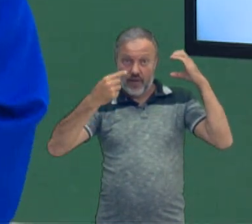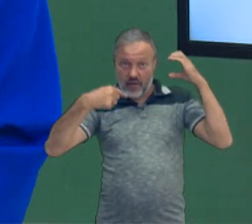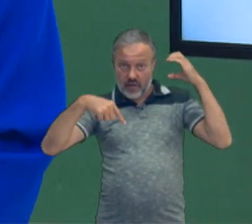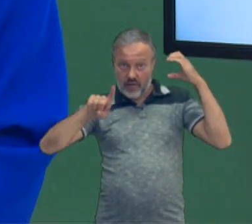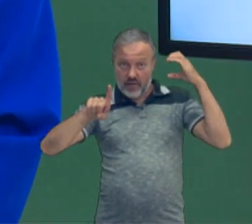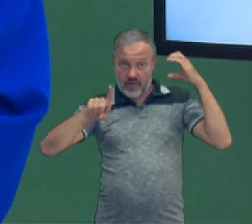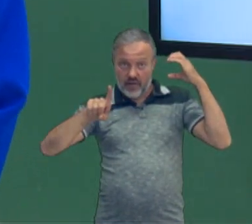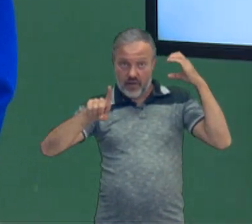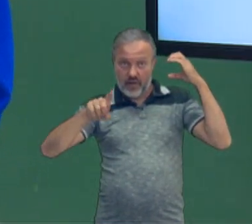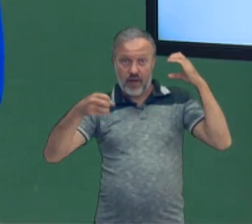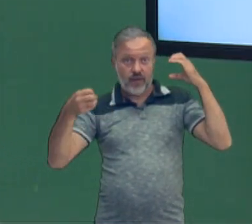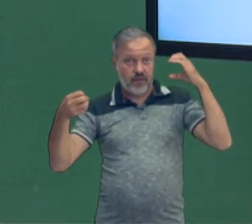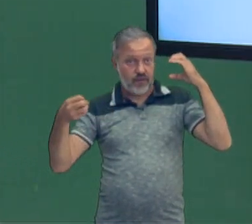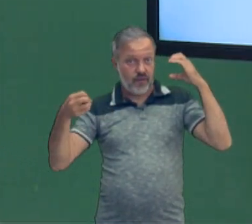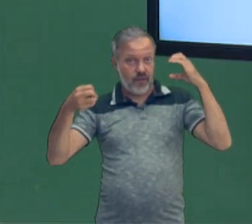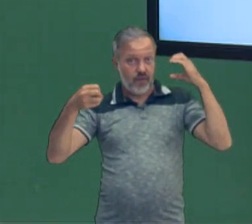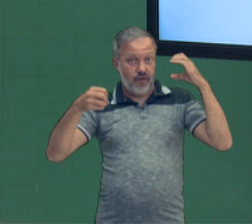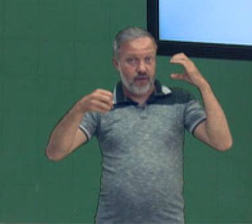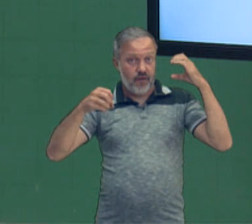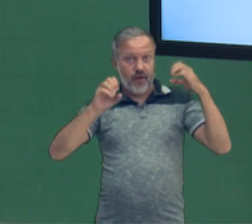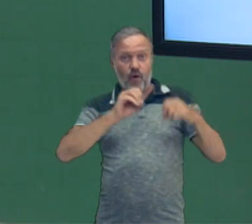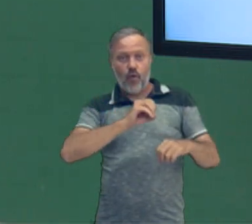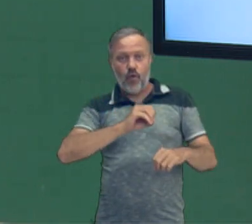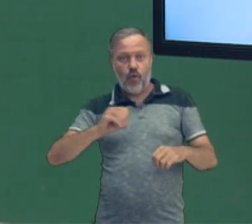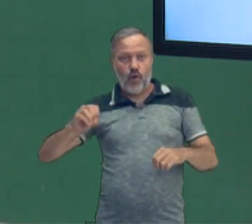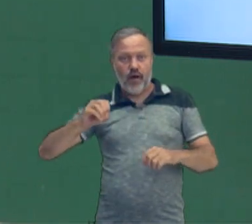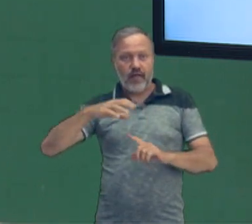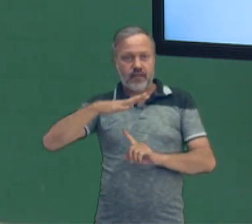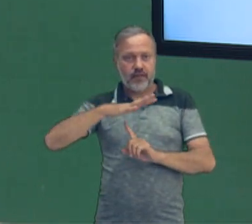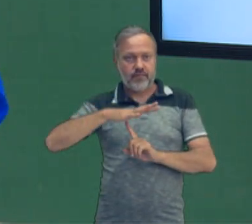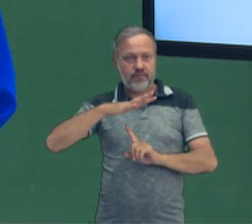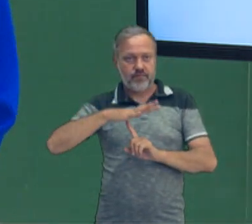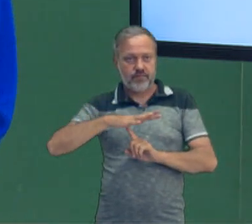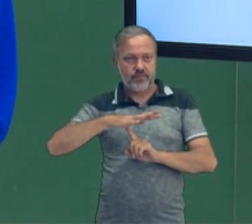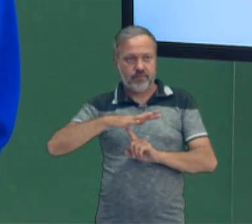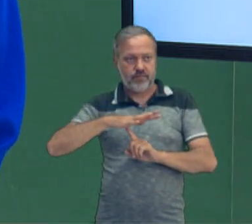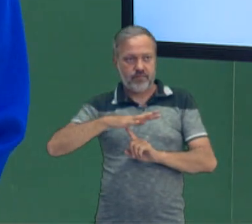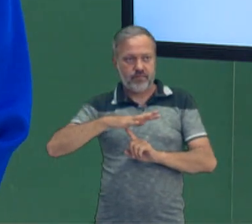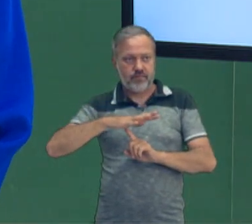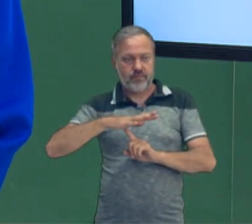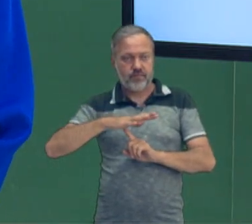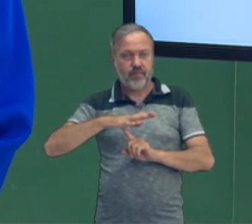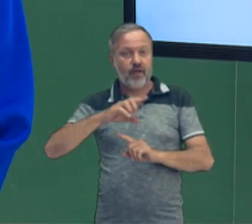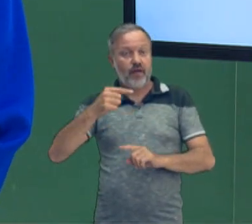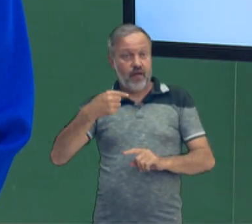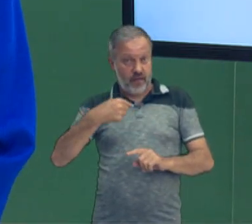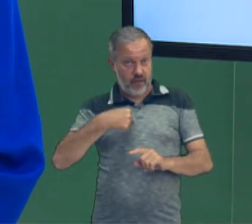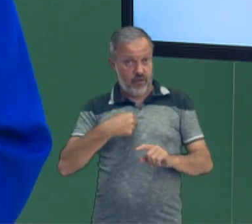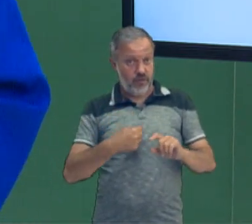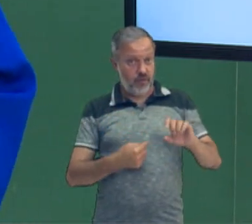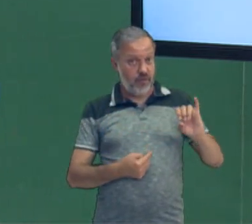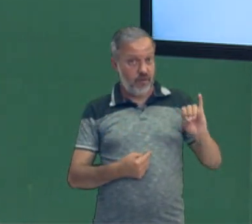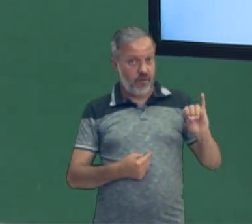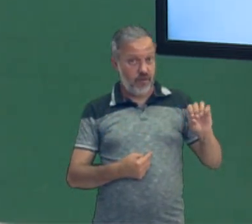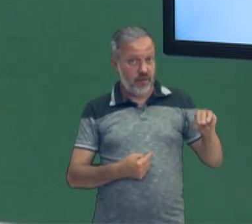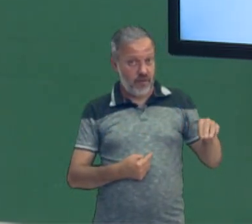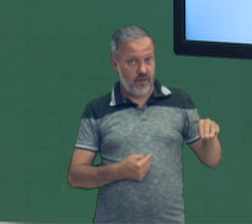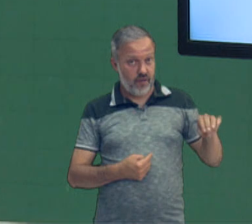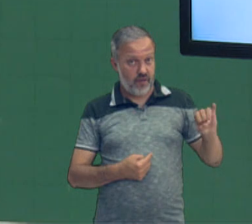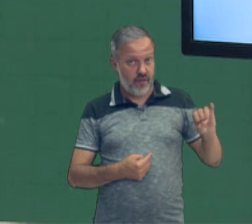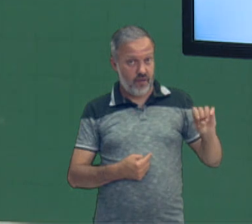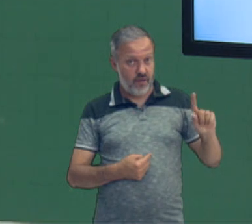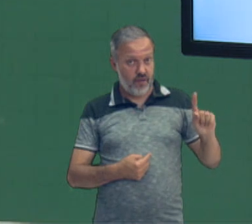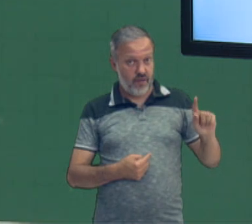Santa Rosa, oeste do Paraná. Eu sou, e vou morar lá. Eu sou um imigrante ou um emigrante?